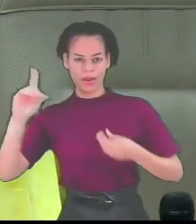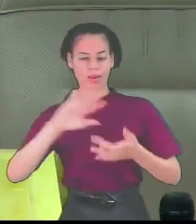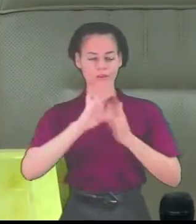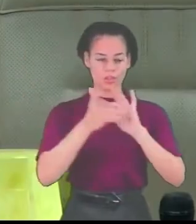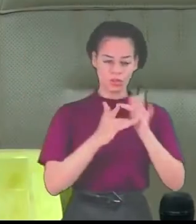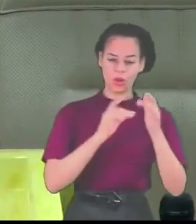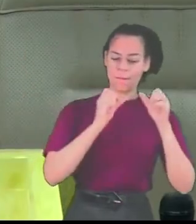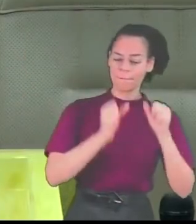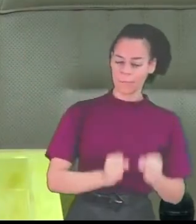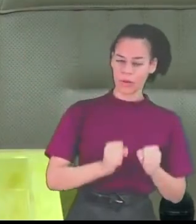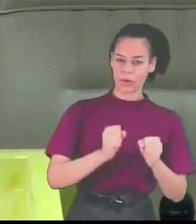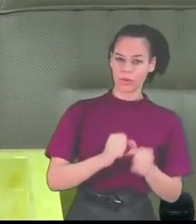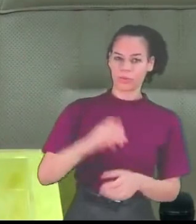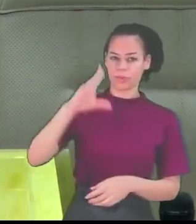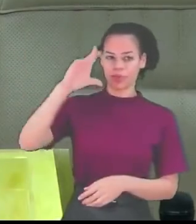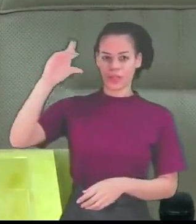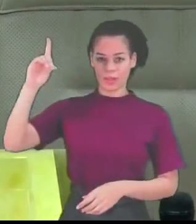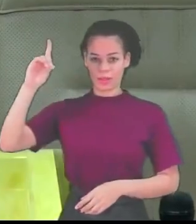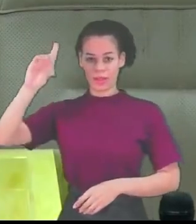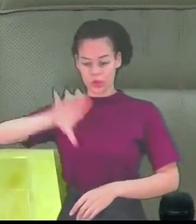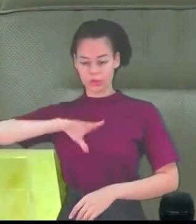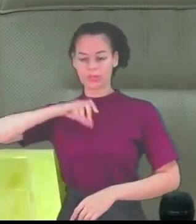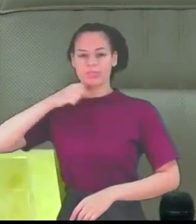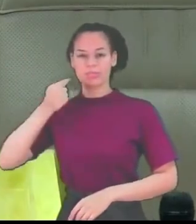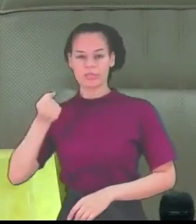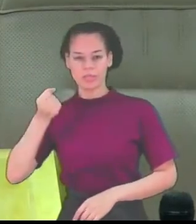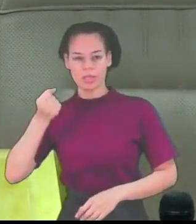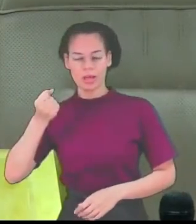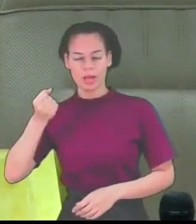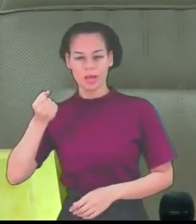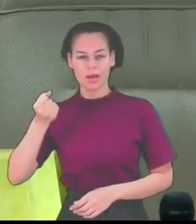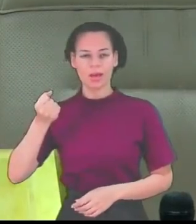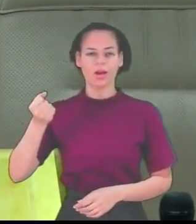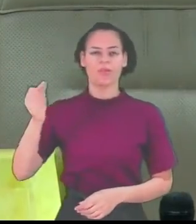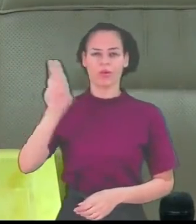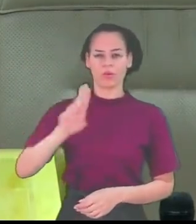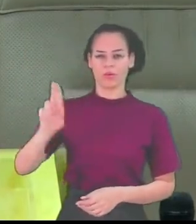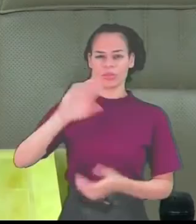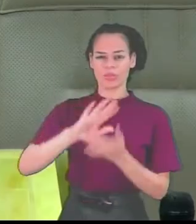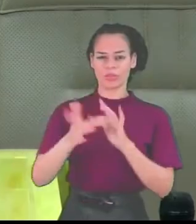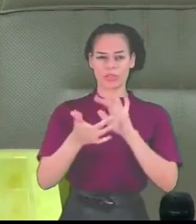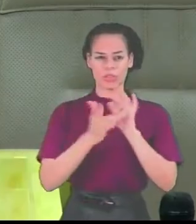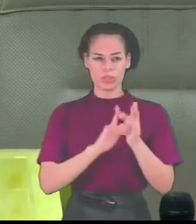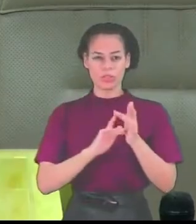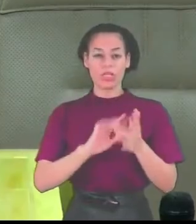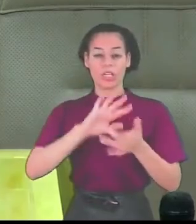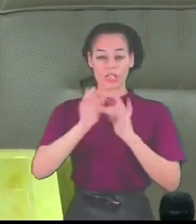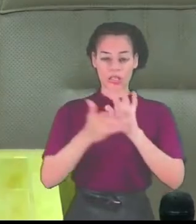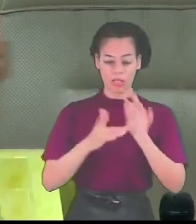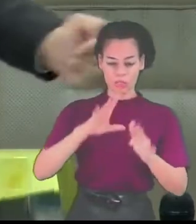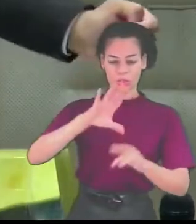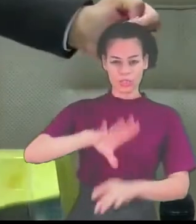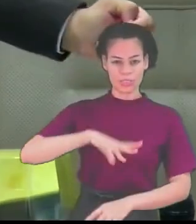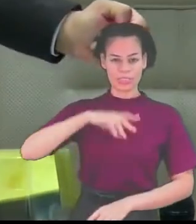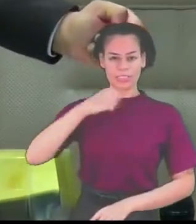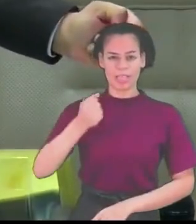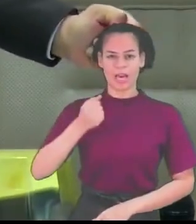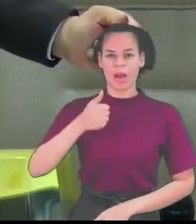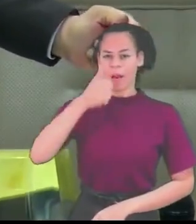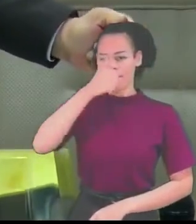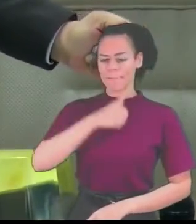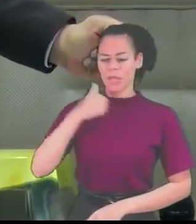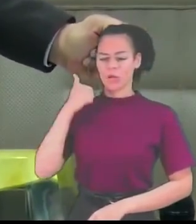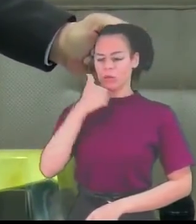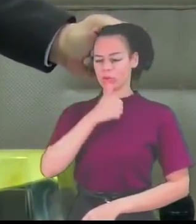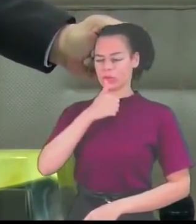pode Deus salva na pessoa de Cristo Jesus salva pelo seu sacrifício é tar no então